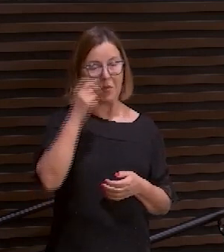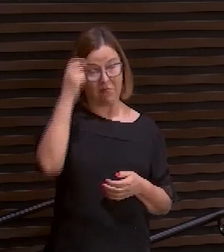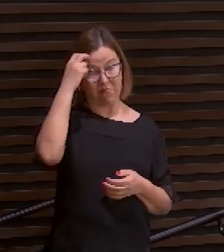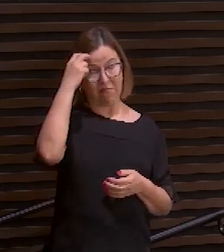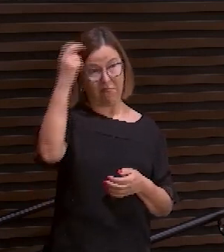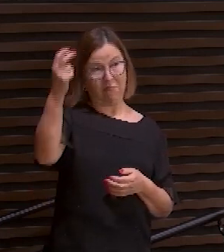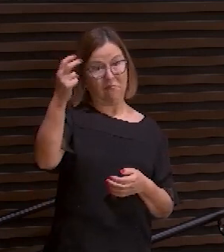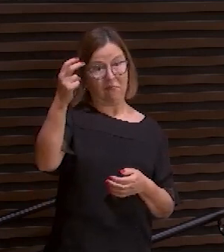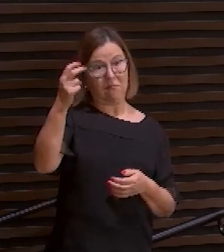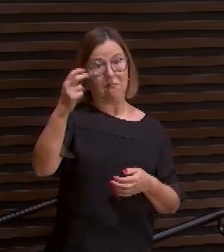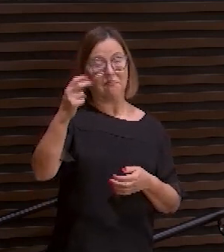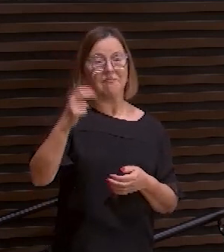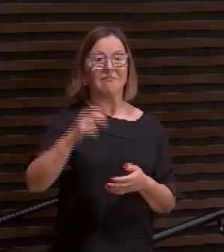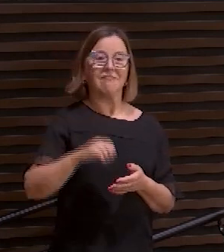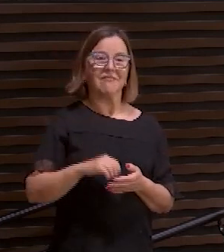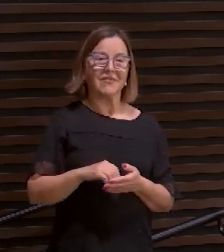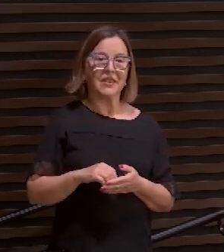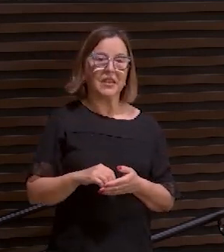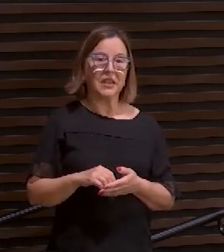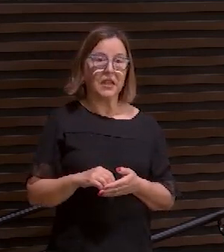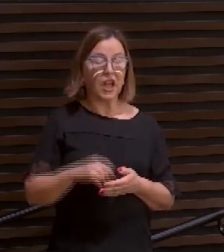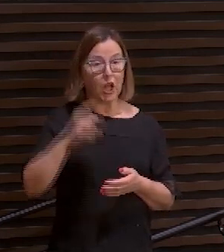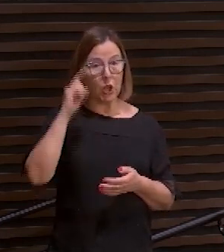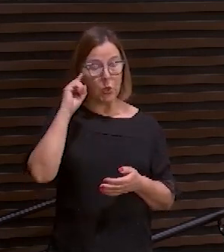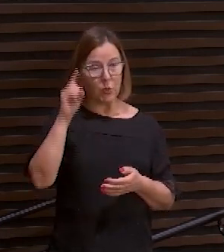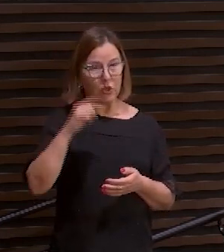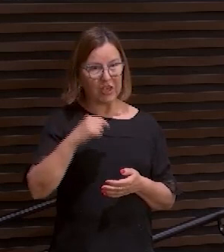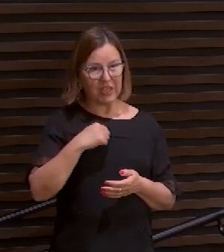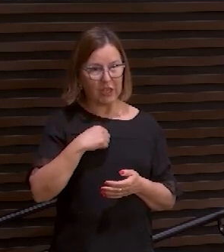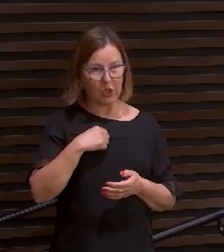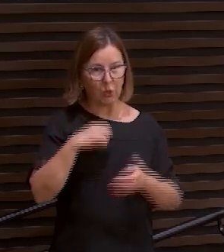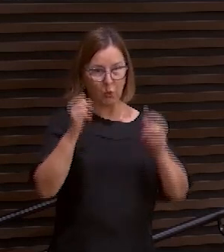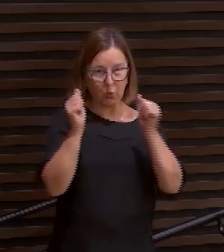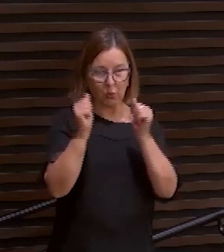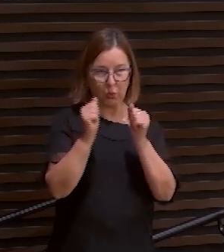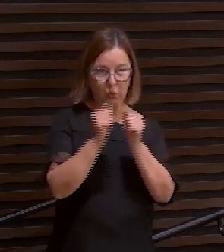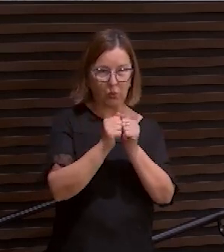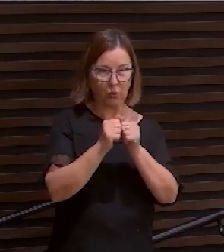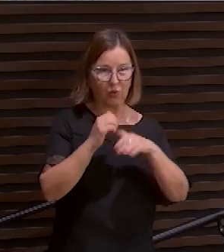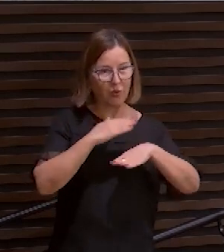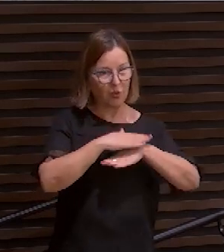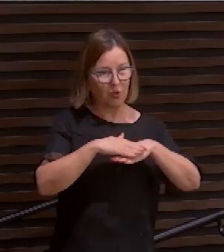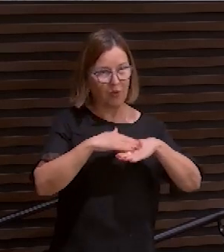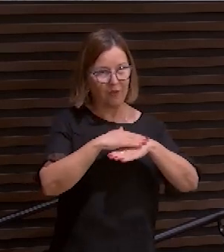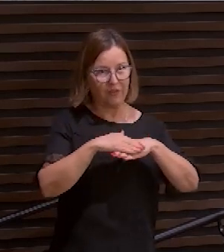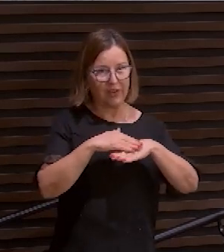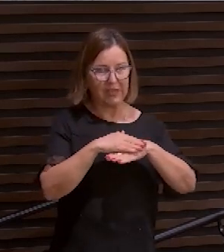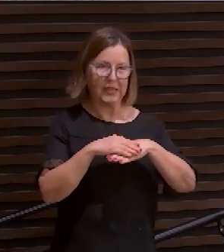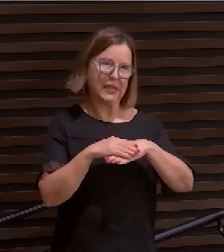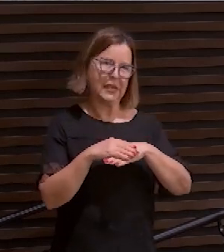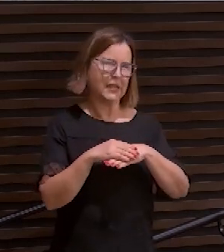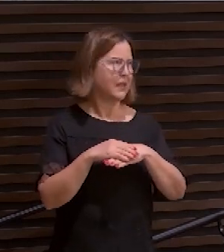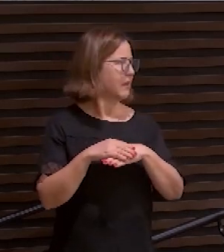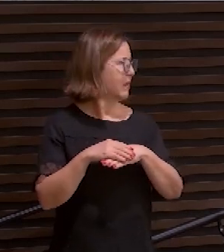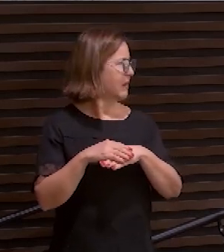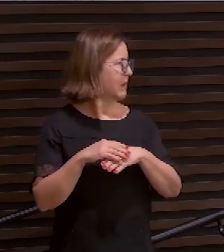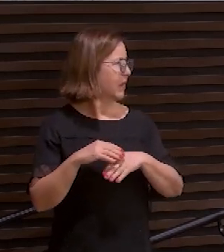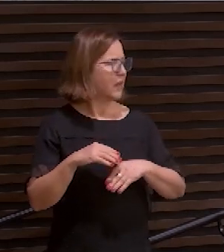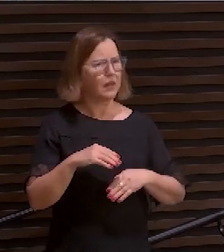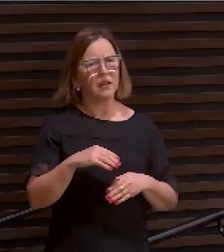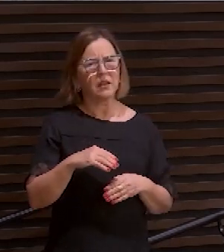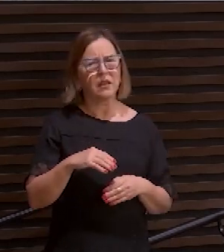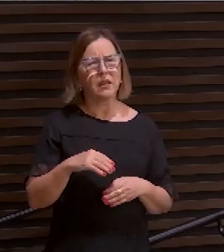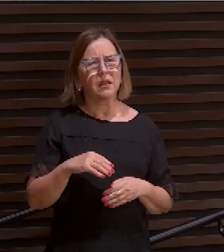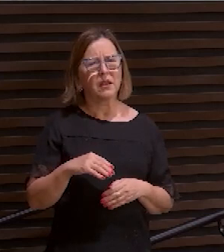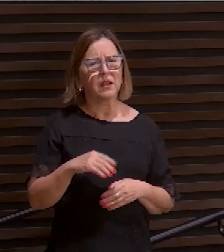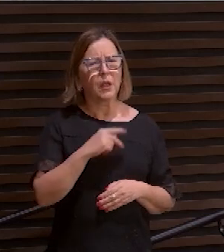muito culto, e um dia eu estava com ele conversando sobre questão de avião. Pastor Charles, por que o senhor